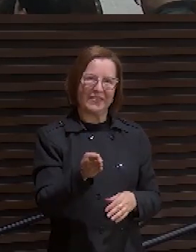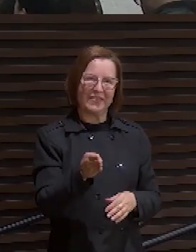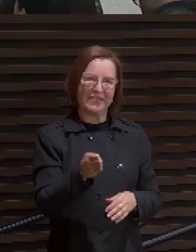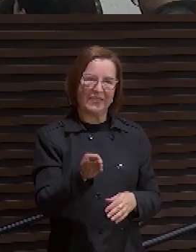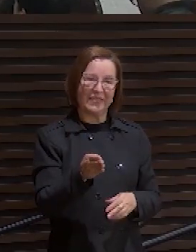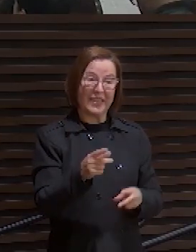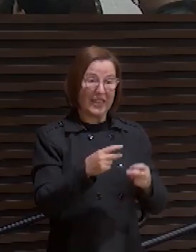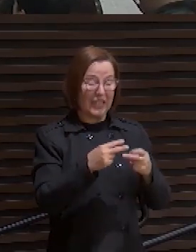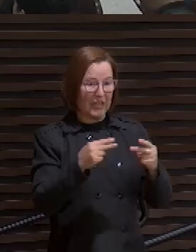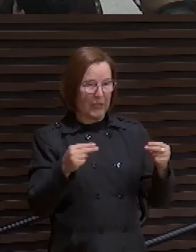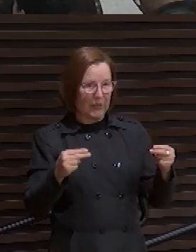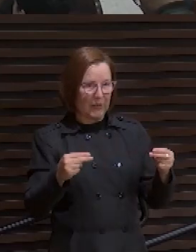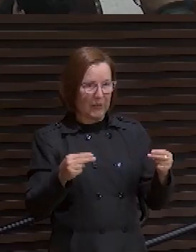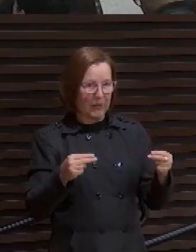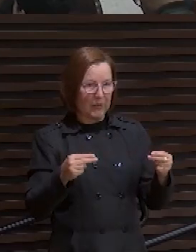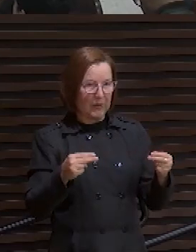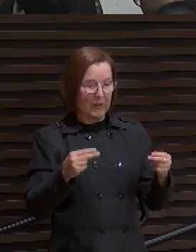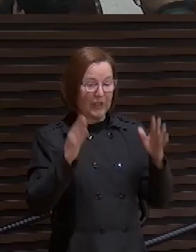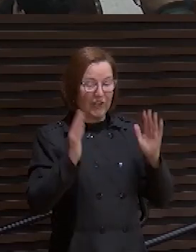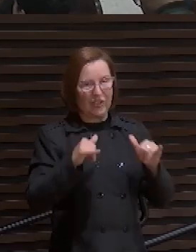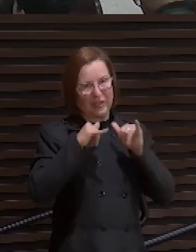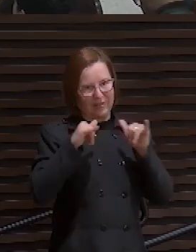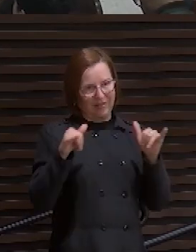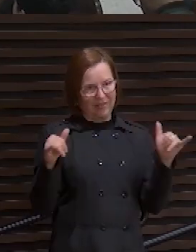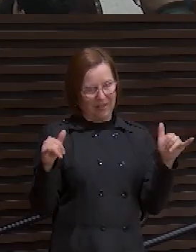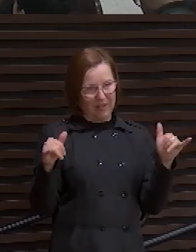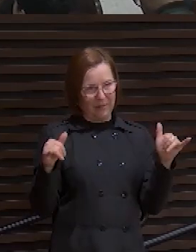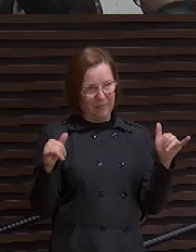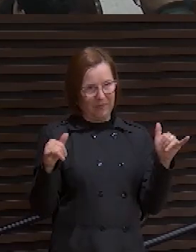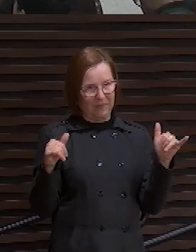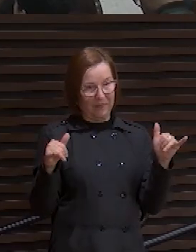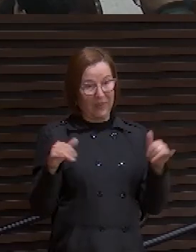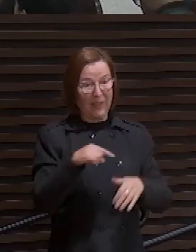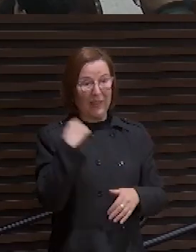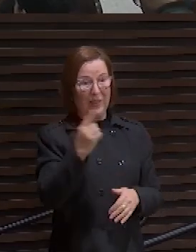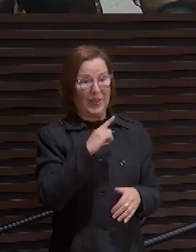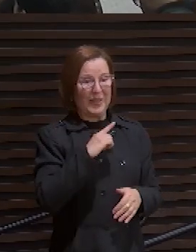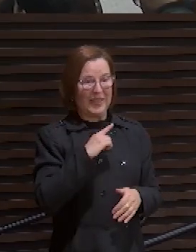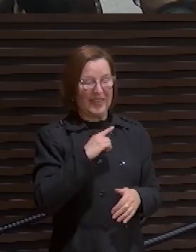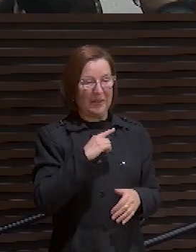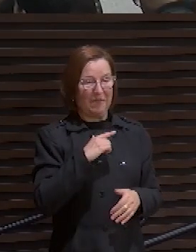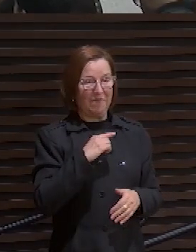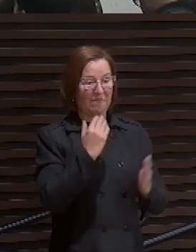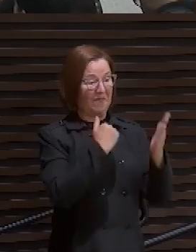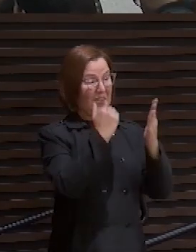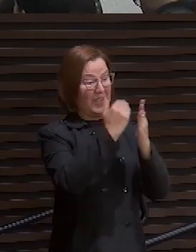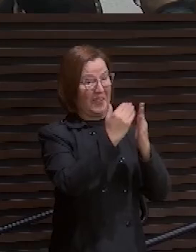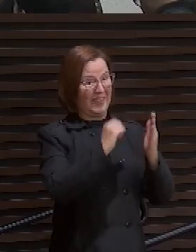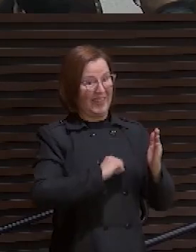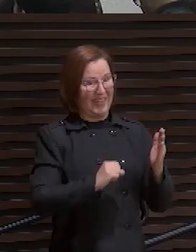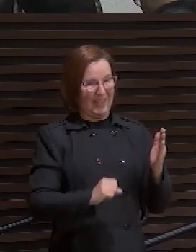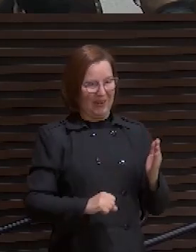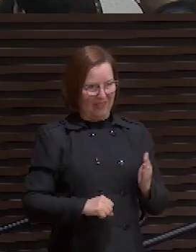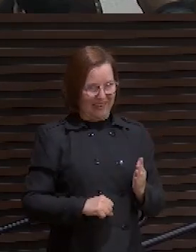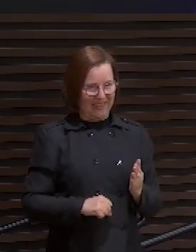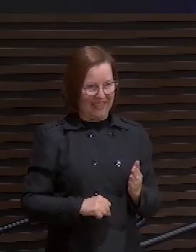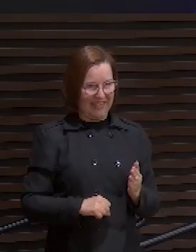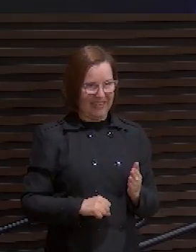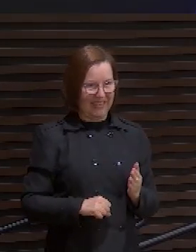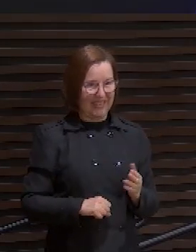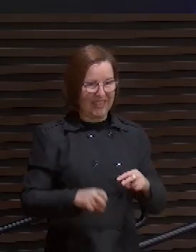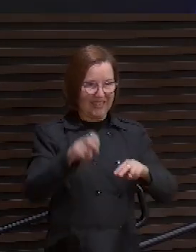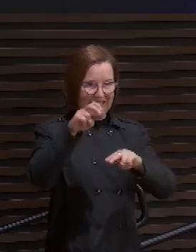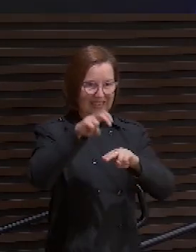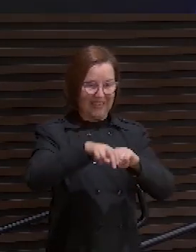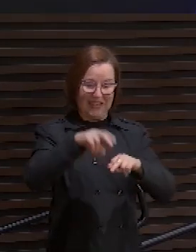das coisas que temos dito é que possuímos tal sumo sacerdote que se